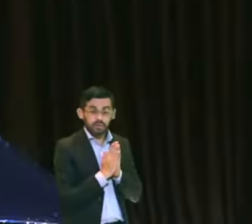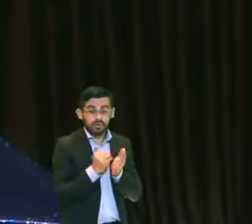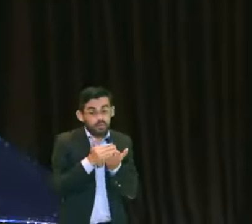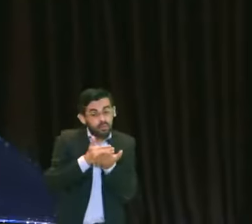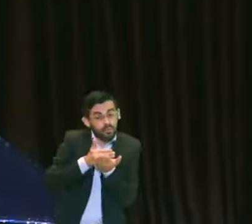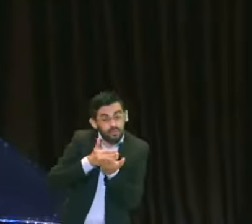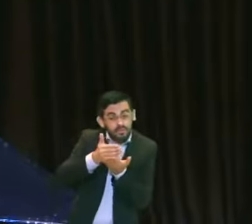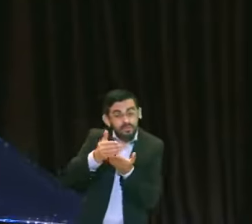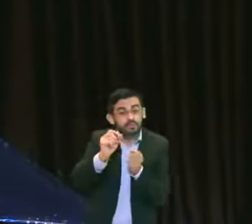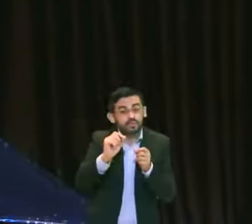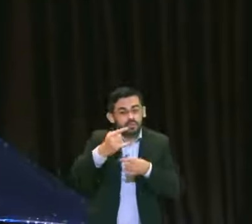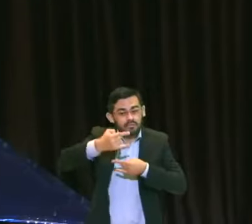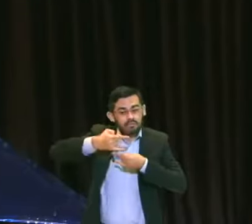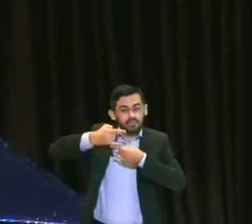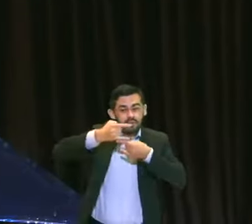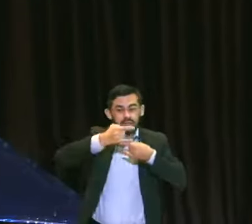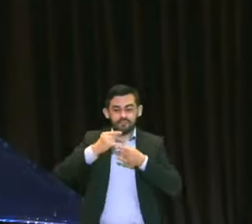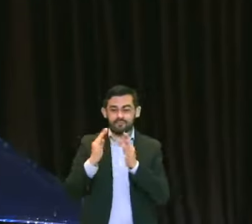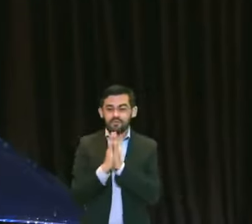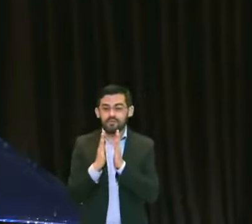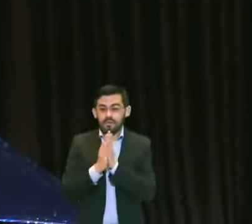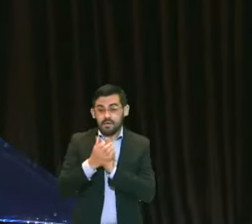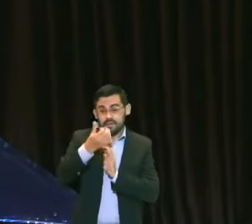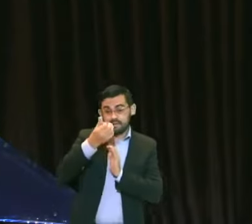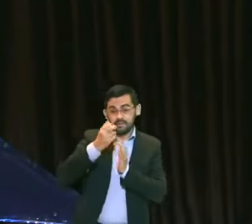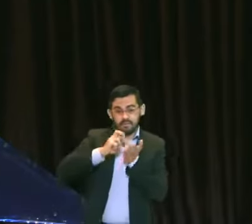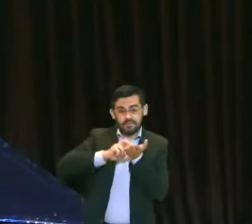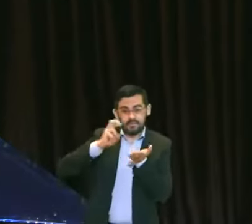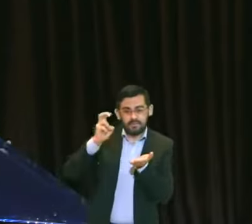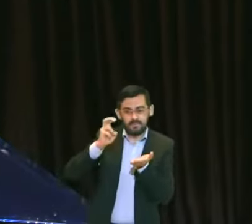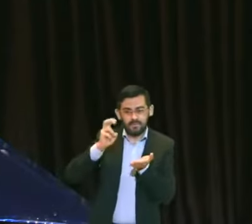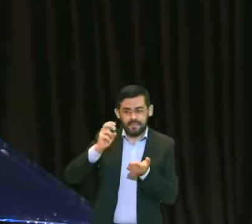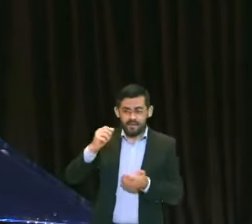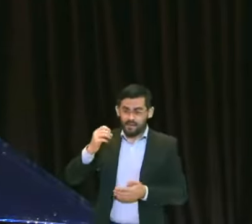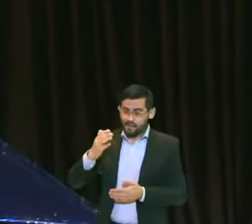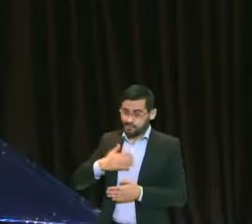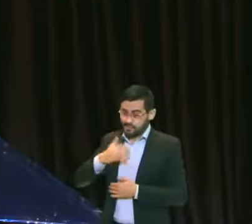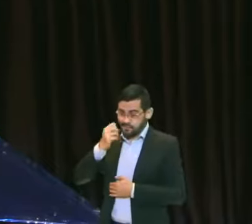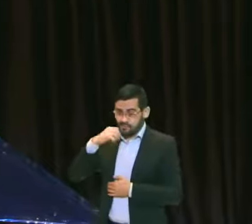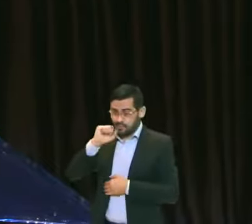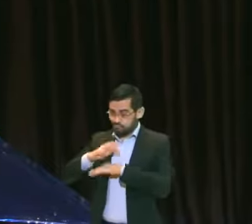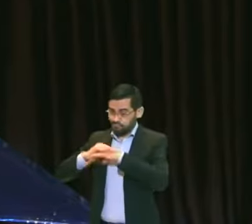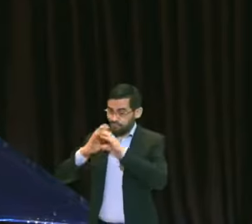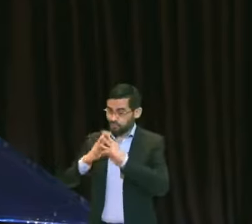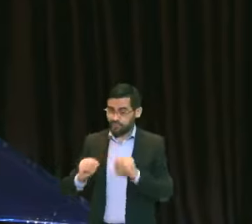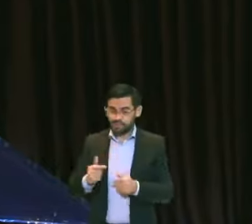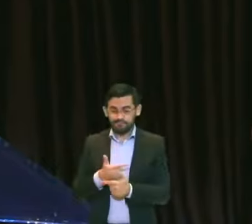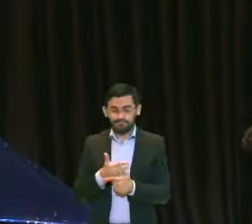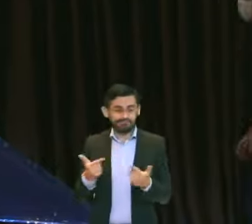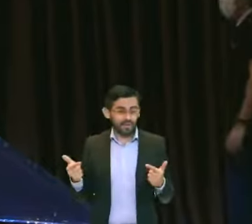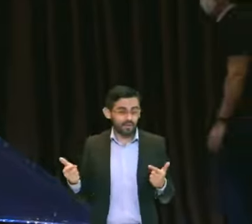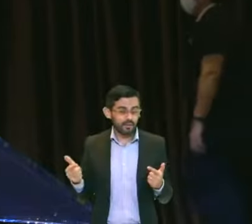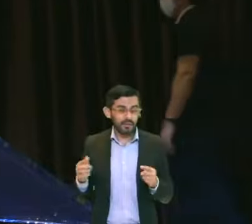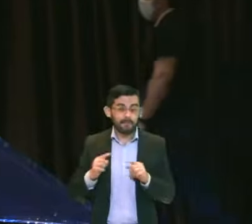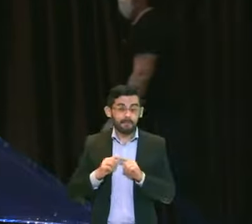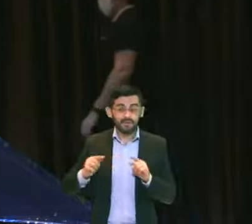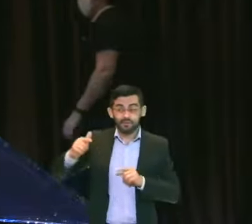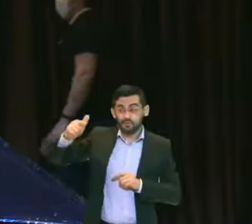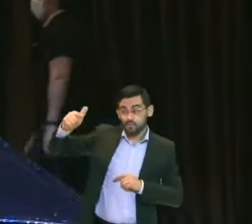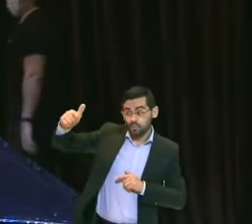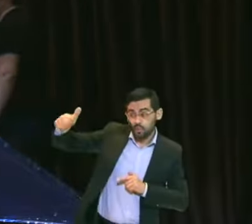Começamos a orar às 6 horas da manhã. Minha mãe não foi curada, mas muitos outros